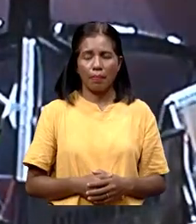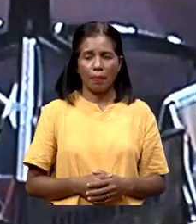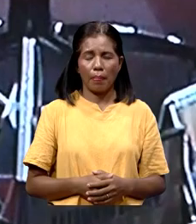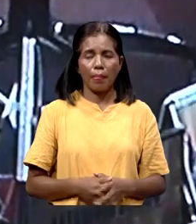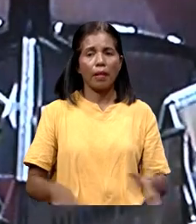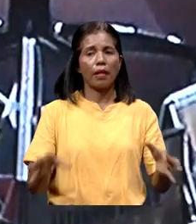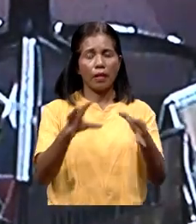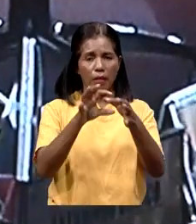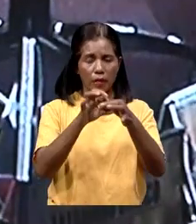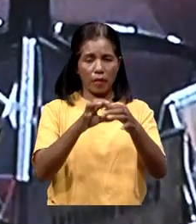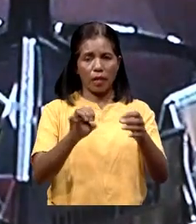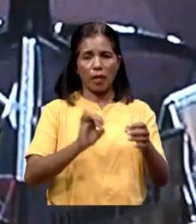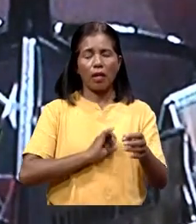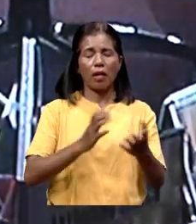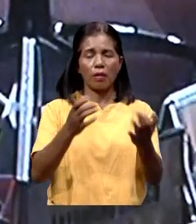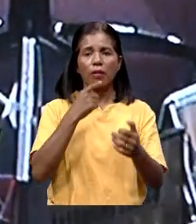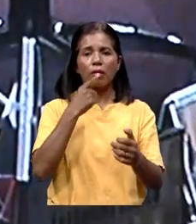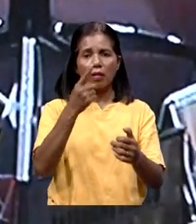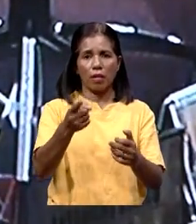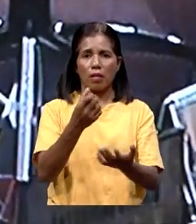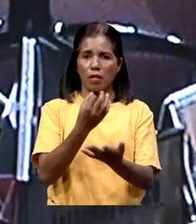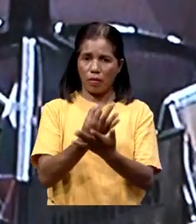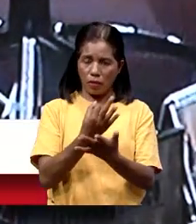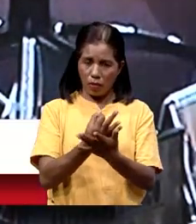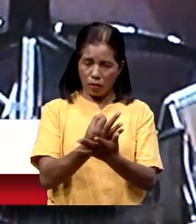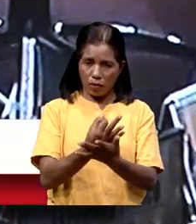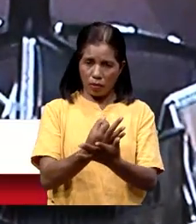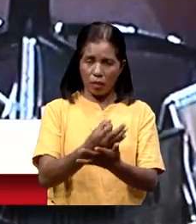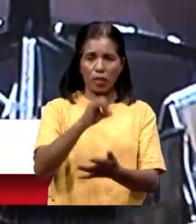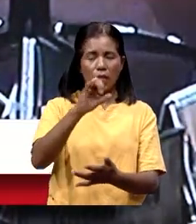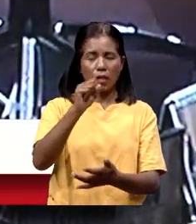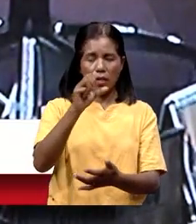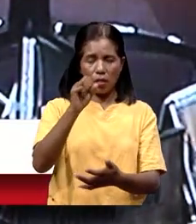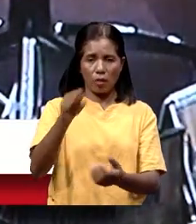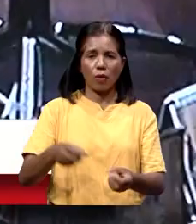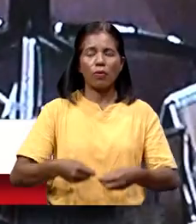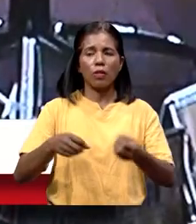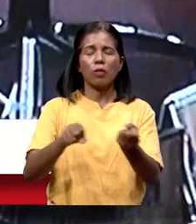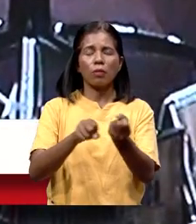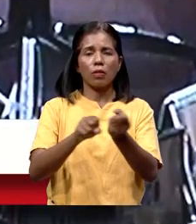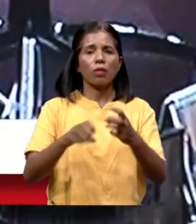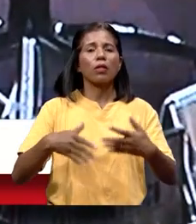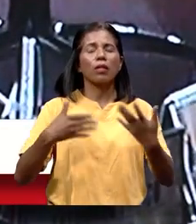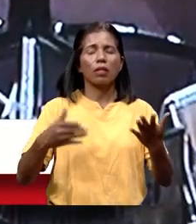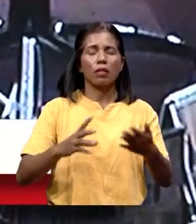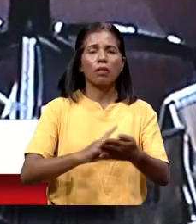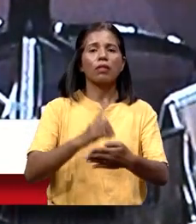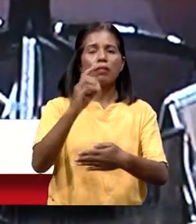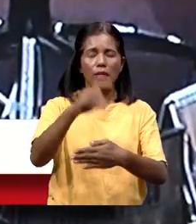Liga vai sentir né, ao caráter né, do fundo segurança social né, foi contribuição gera. Investimento lá o tema se